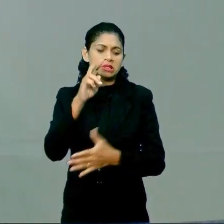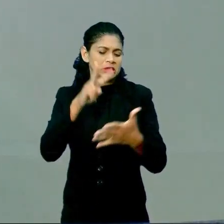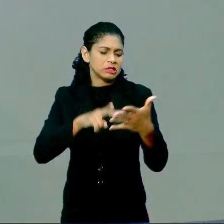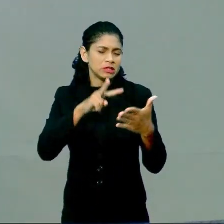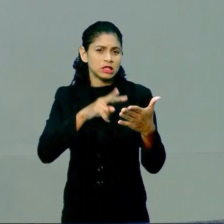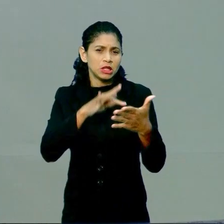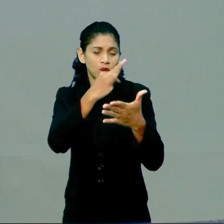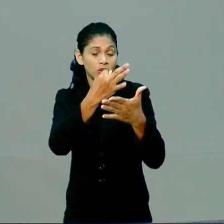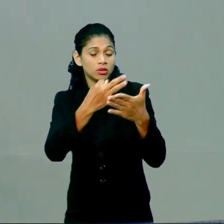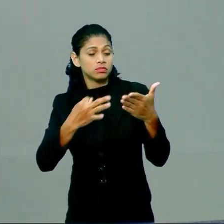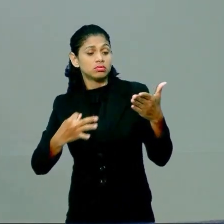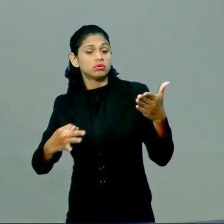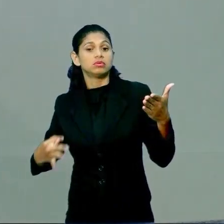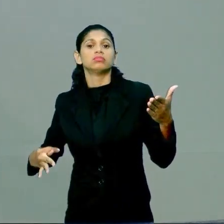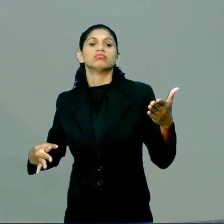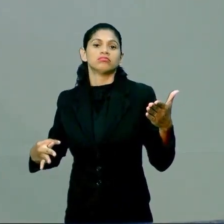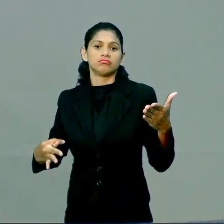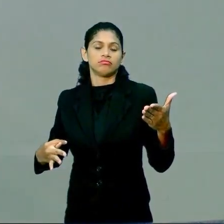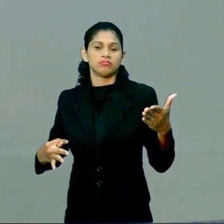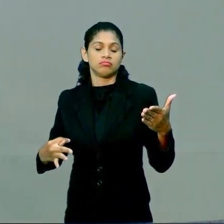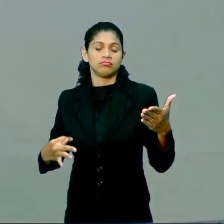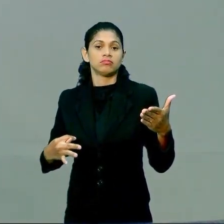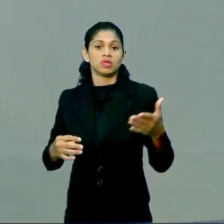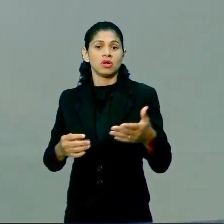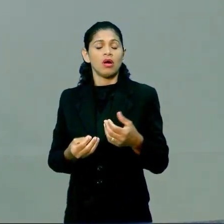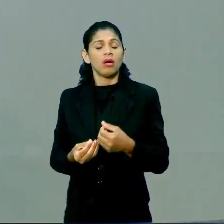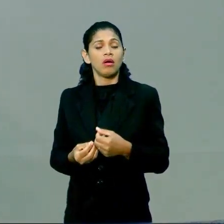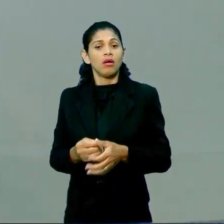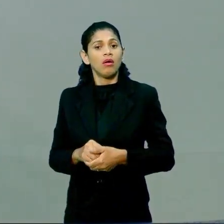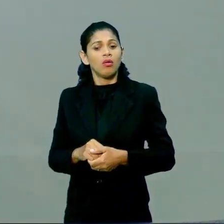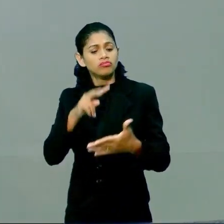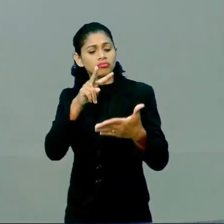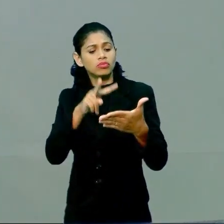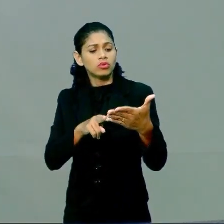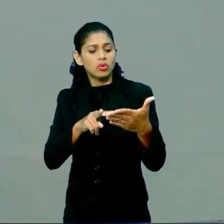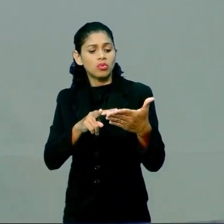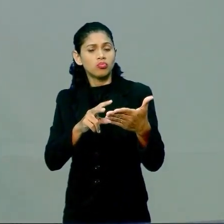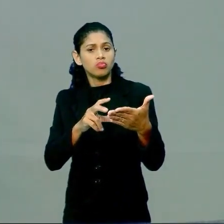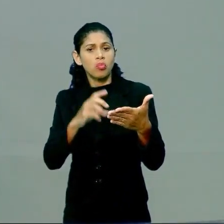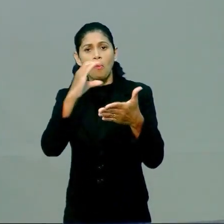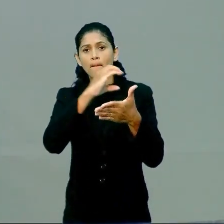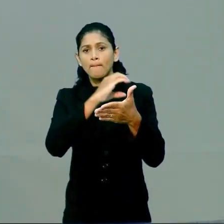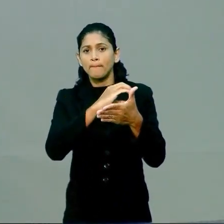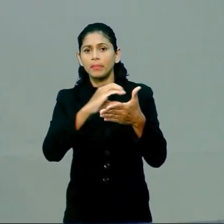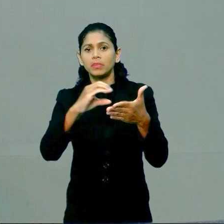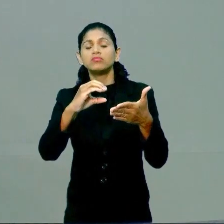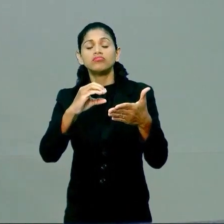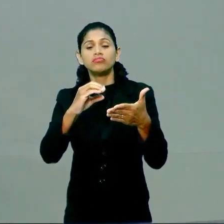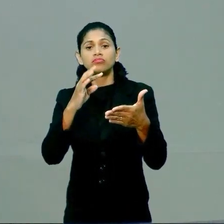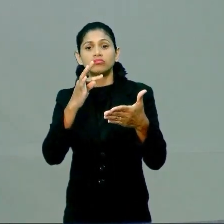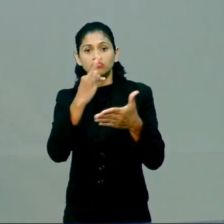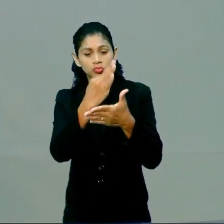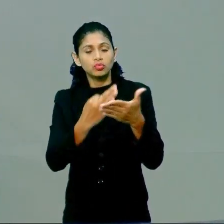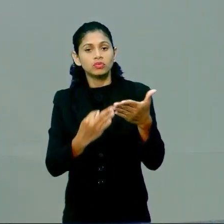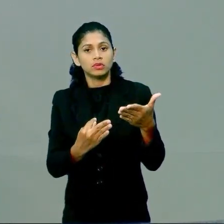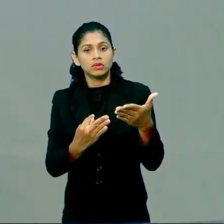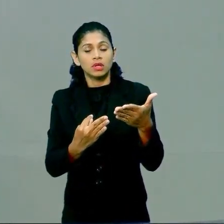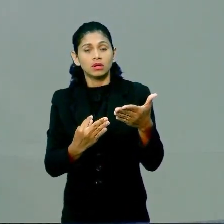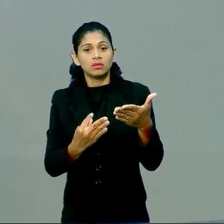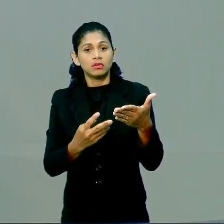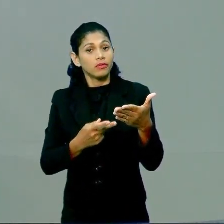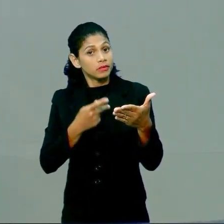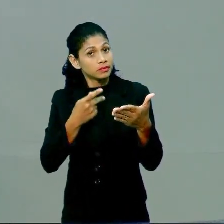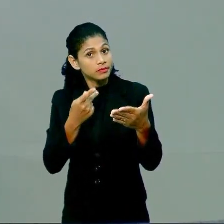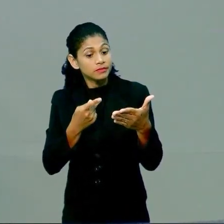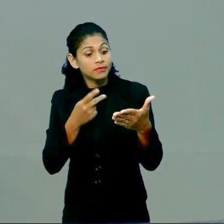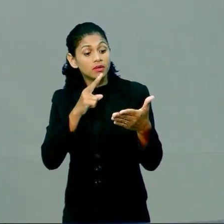deixou a rede social eu vou ali na parte do texto que que trata desse assunto né então no nosso caso aí